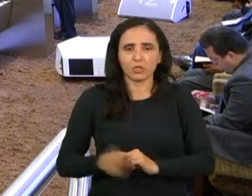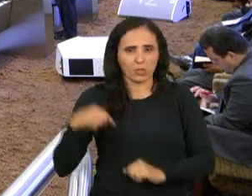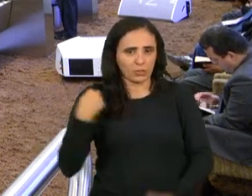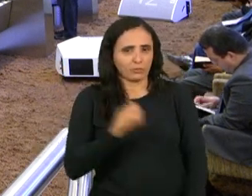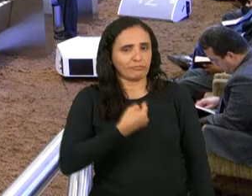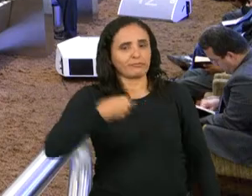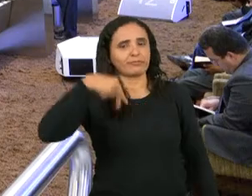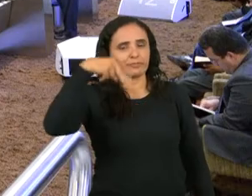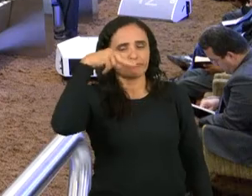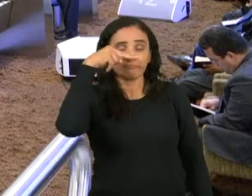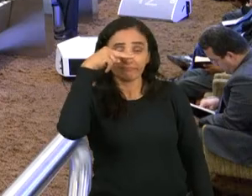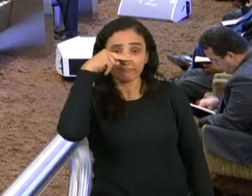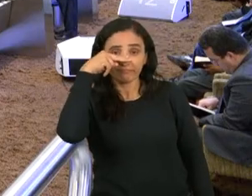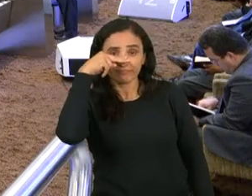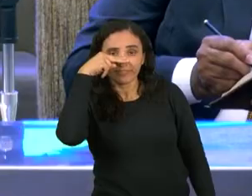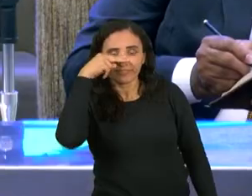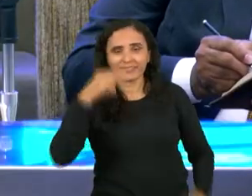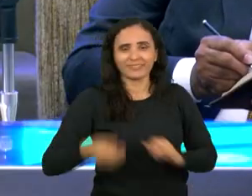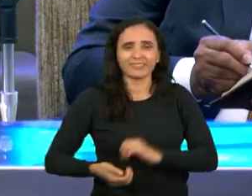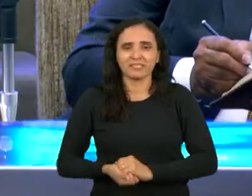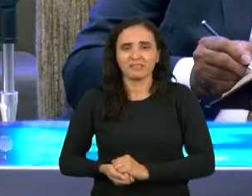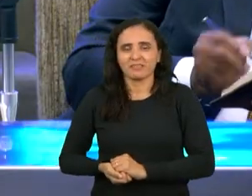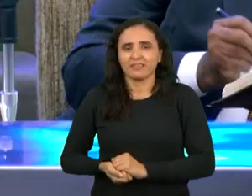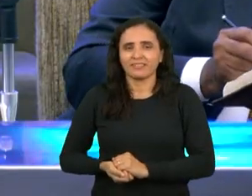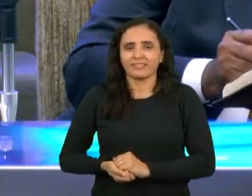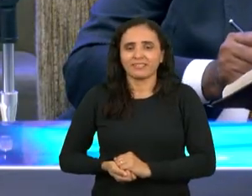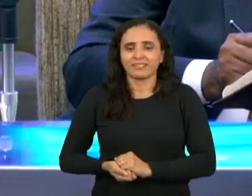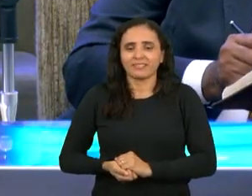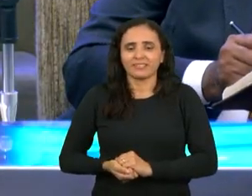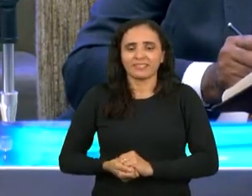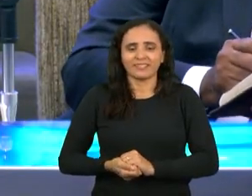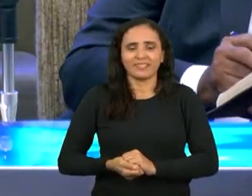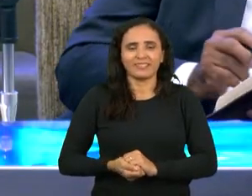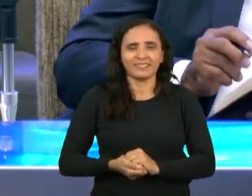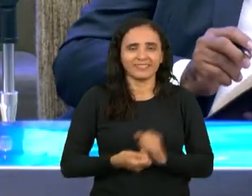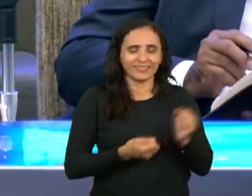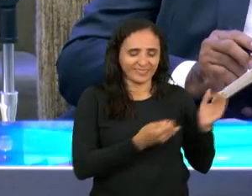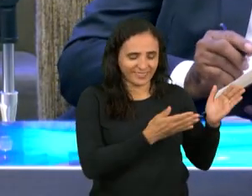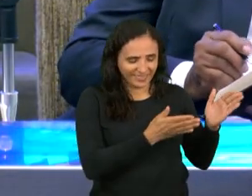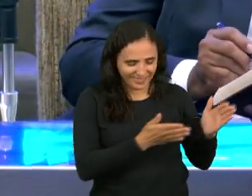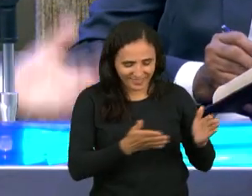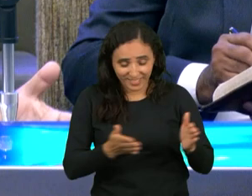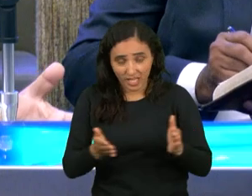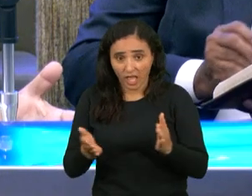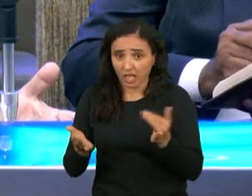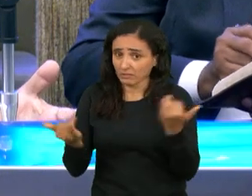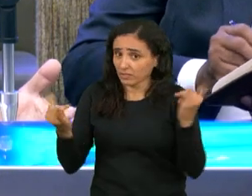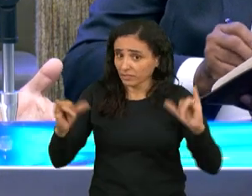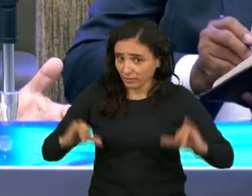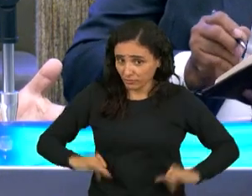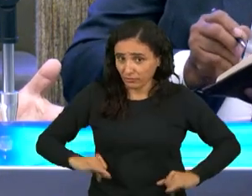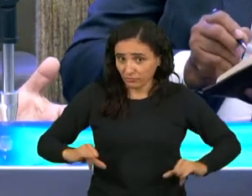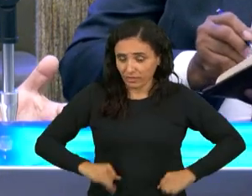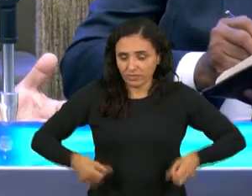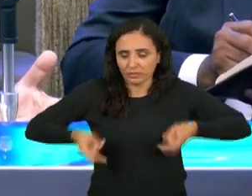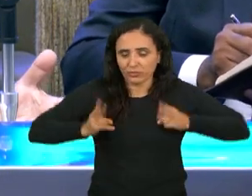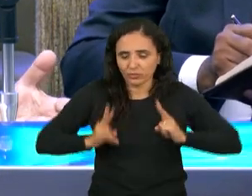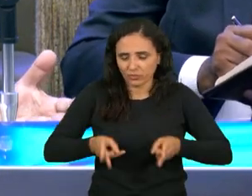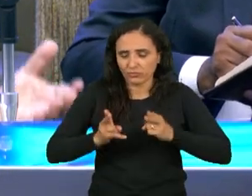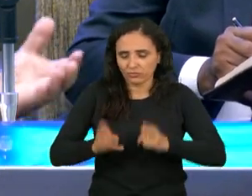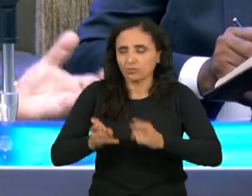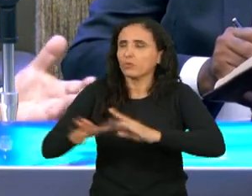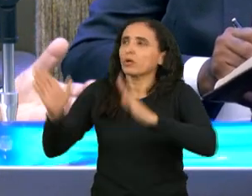é como é como a arca não é está no dilúvio mas o dilúvio não entra não entra nela